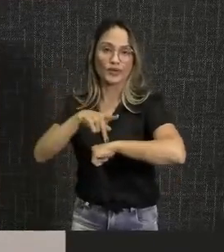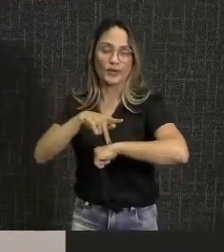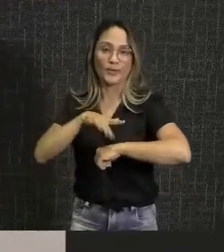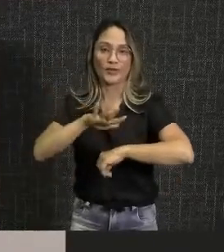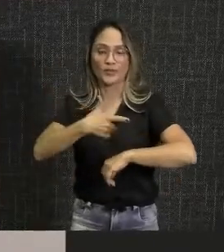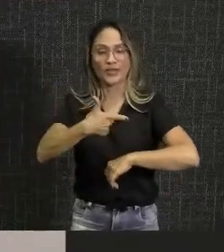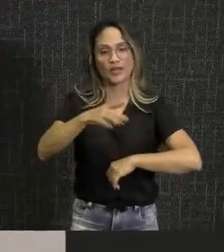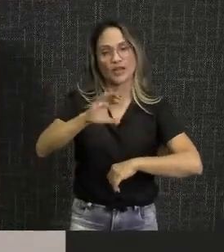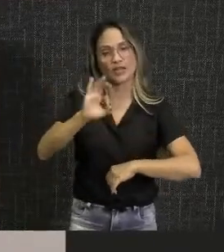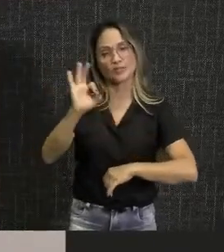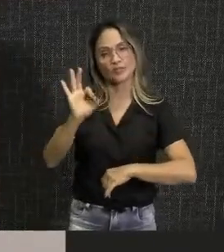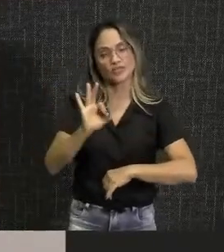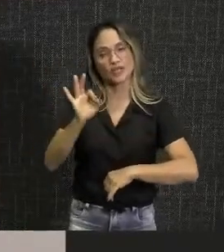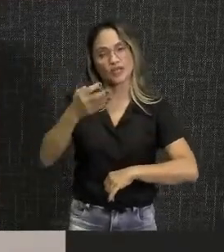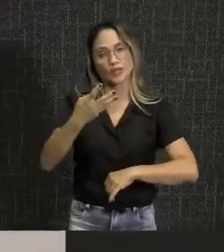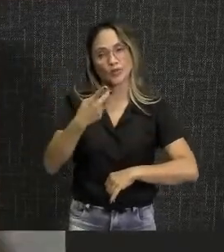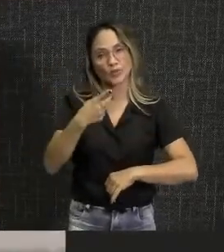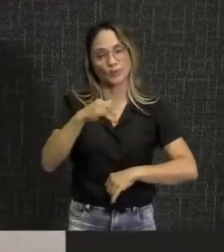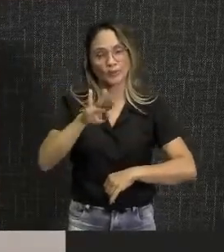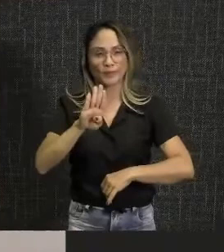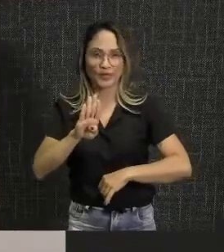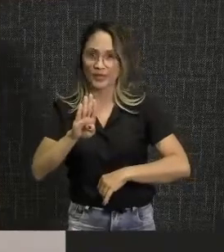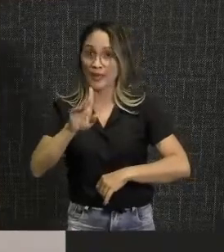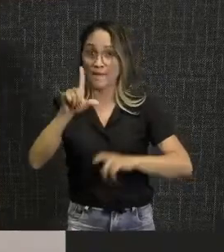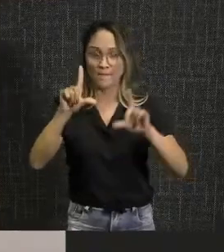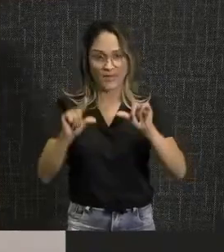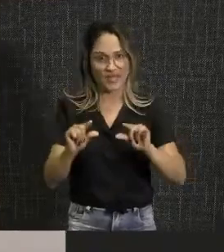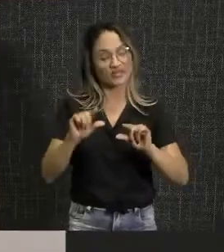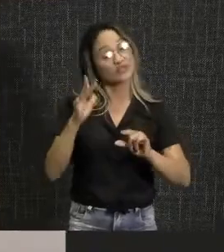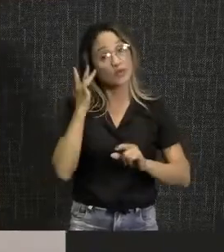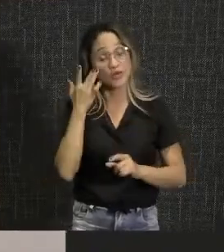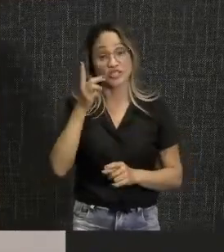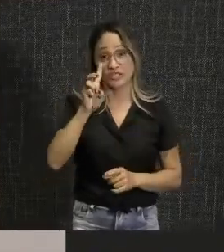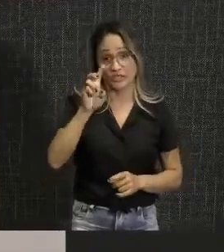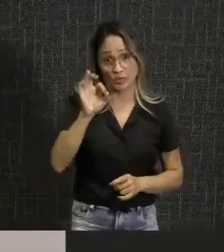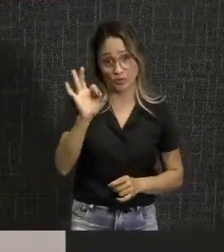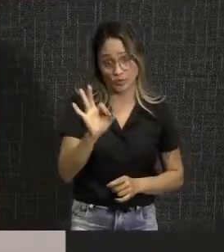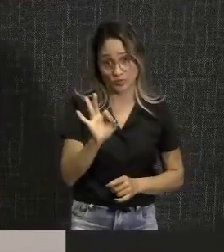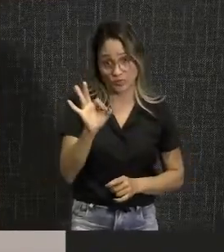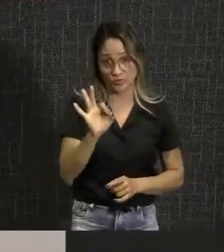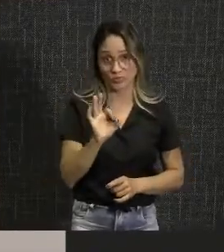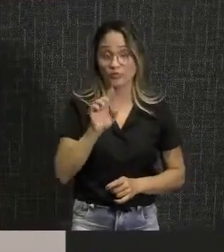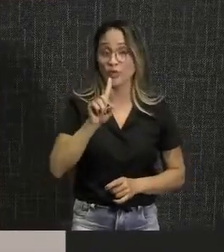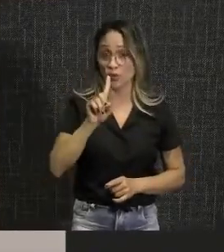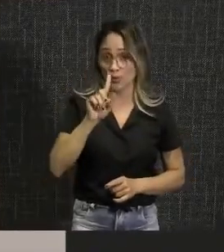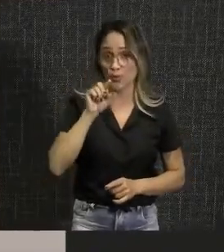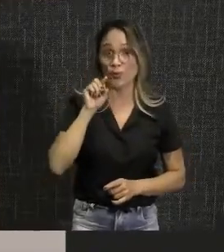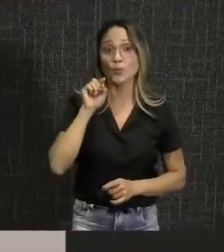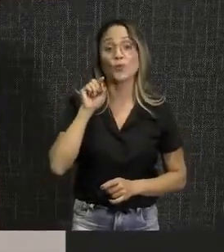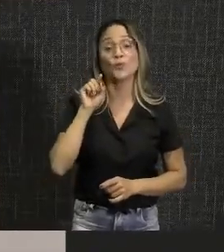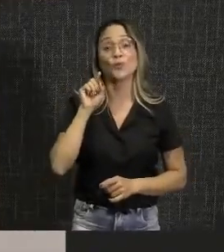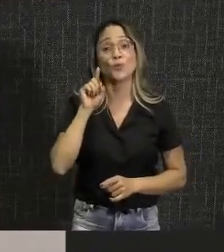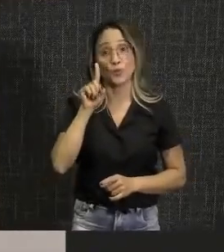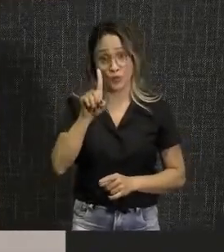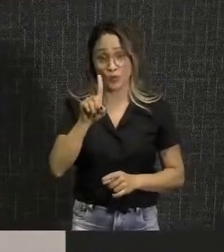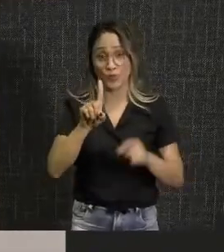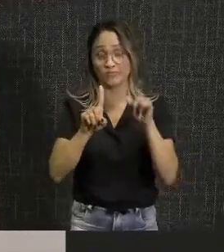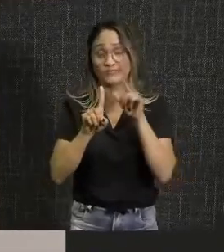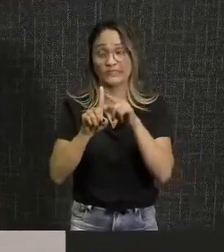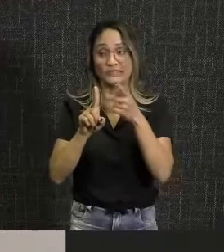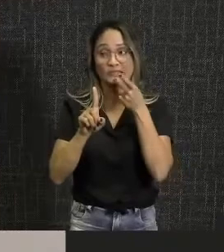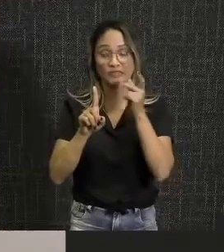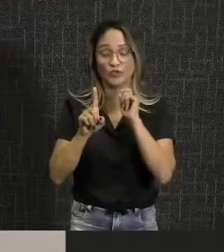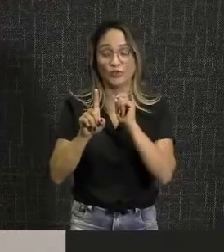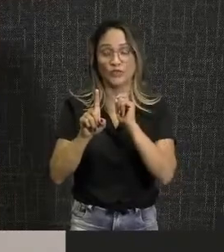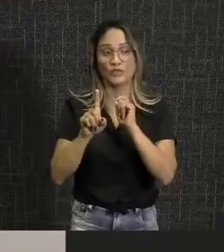isso, vai ser bem menos do que isso, a gente está falando já de 5%. E um ponto importantíssimo disso foi,